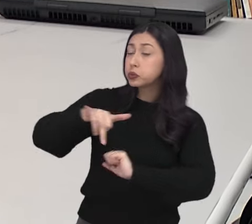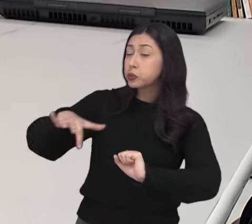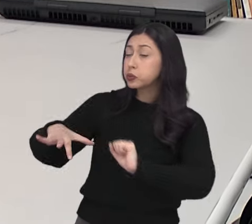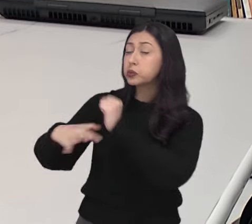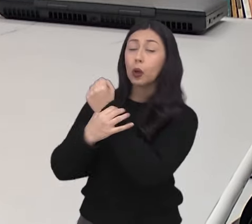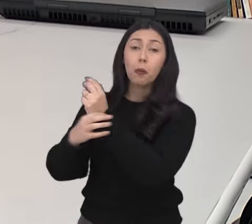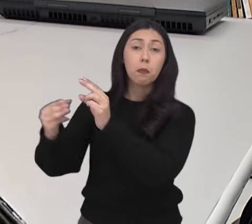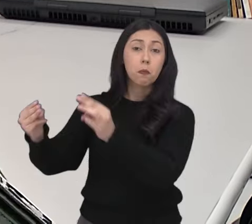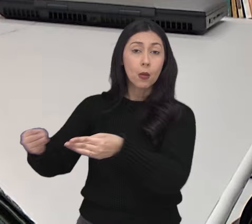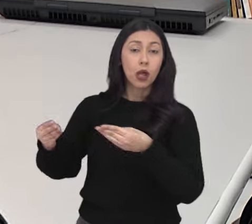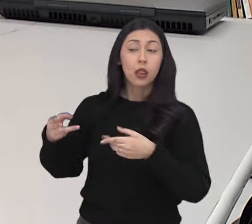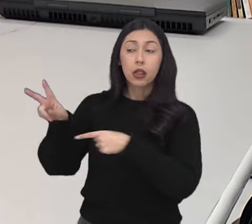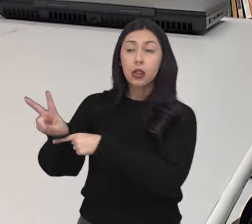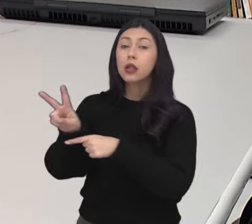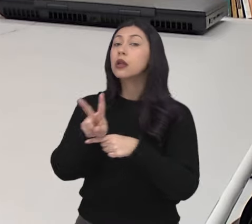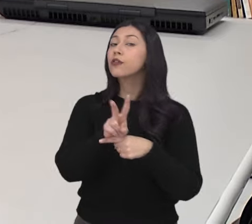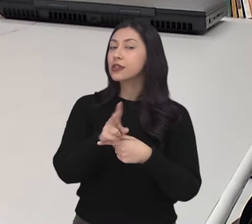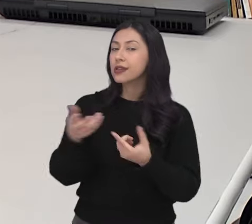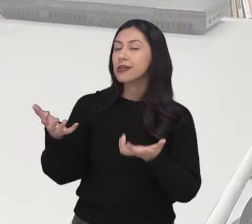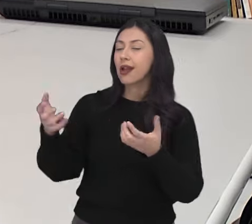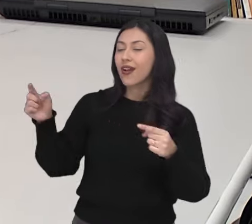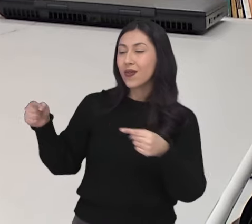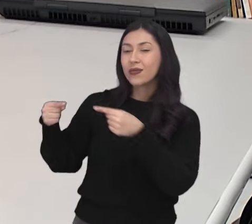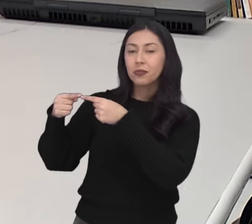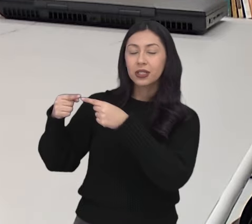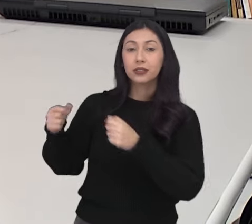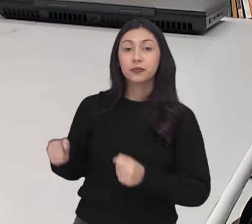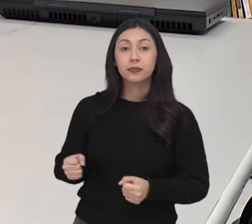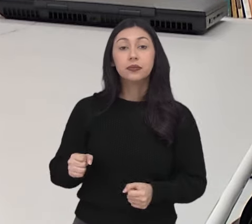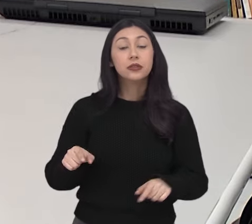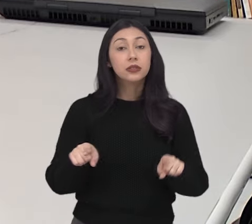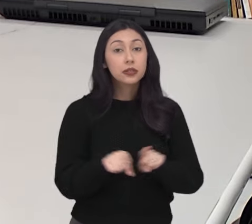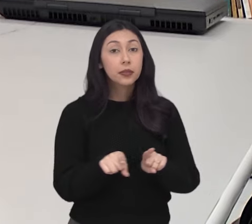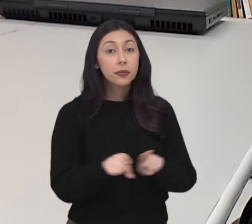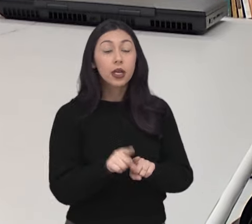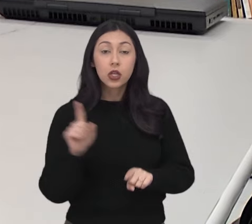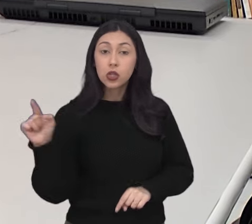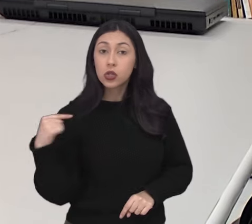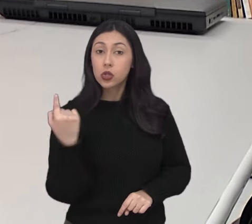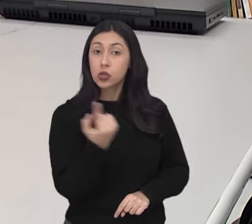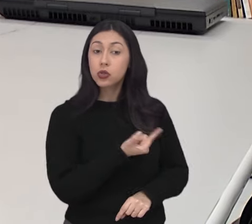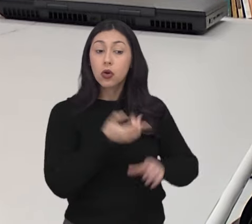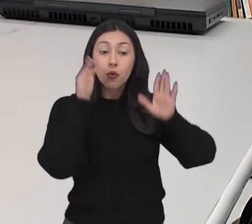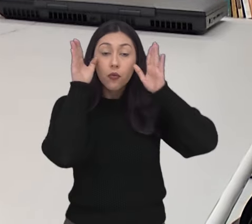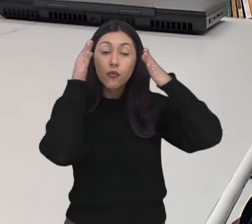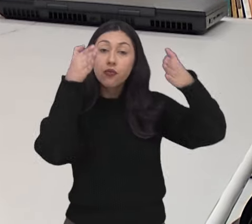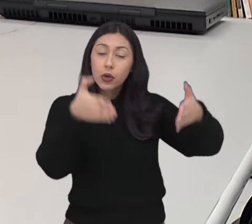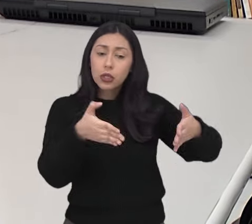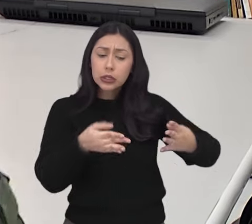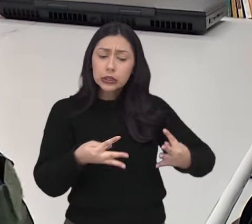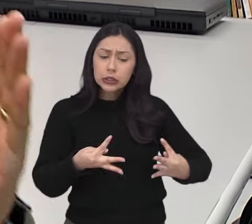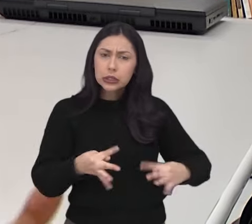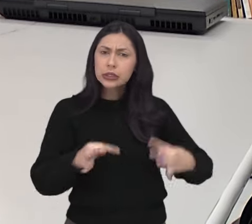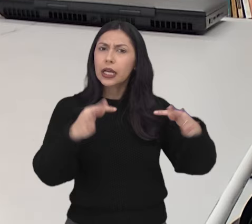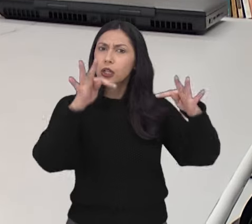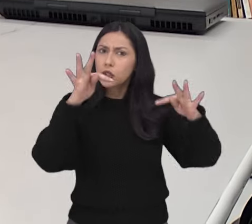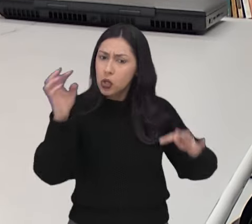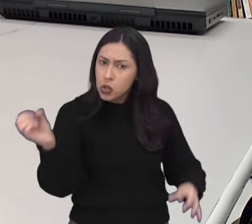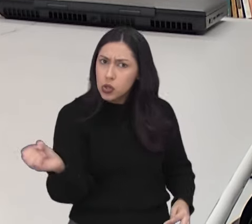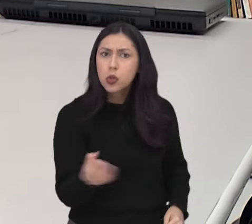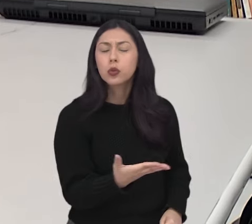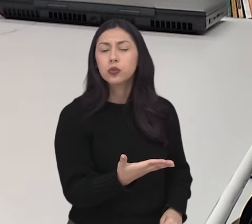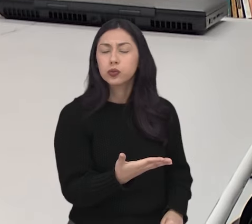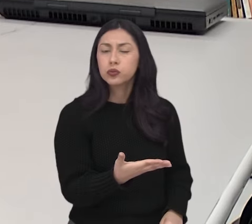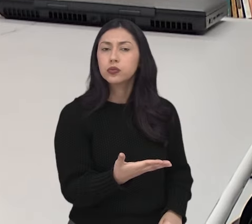do Ministério da Defesa e do do Brasil como um todo Além disso nós estamos atualmente focando em tecnologias realmente